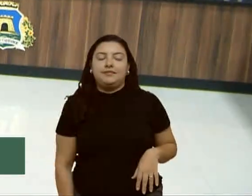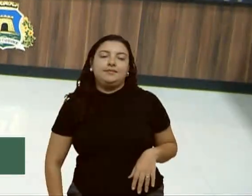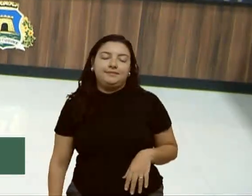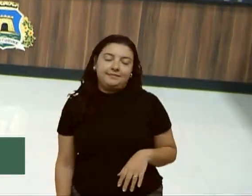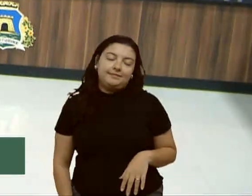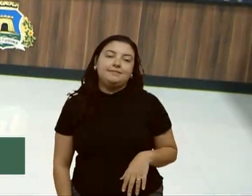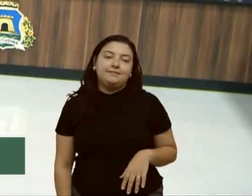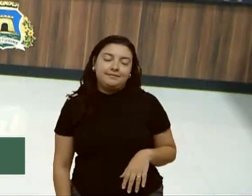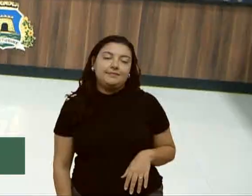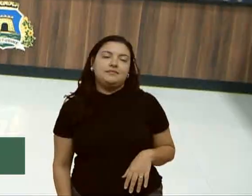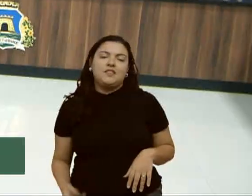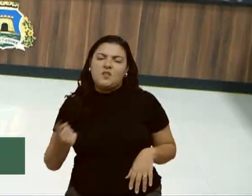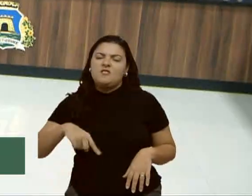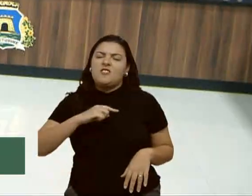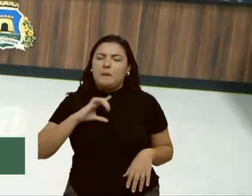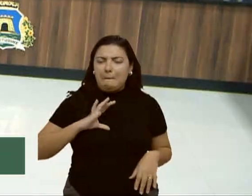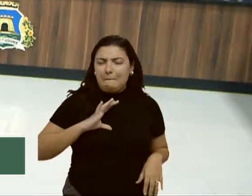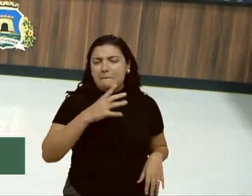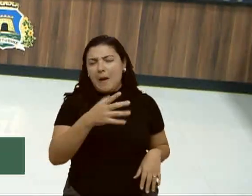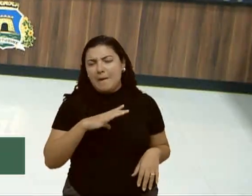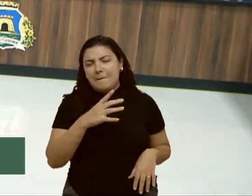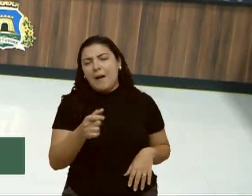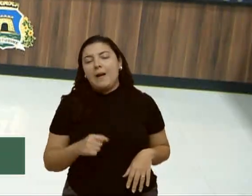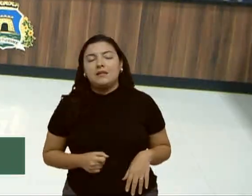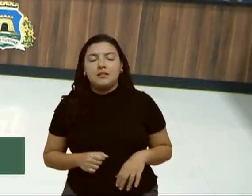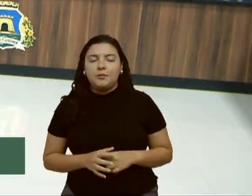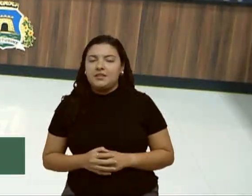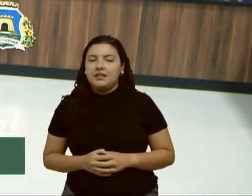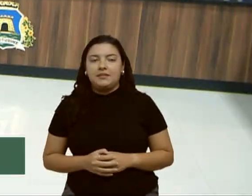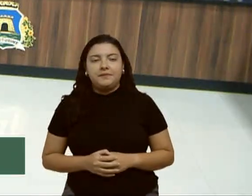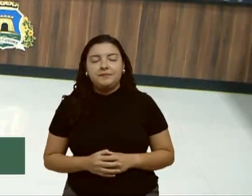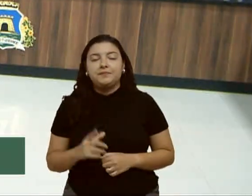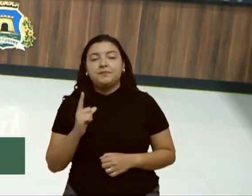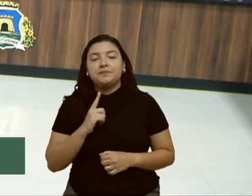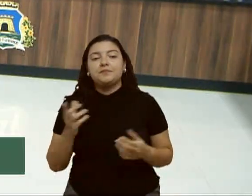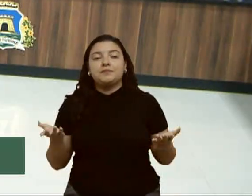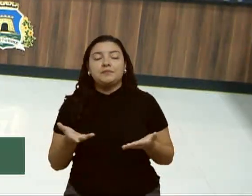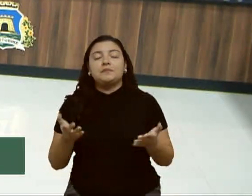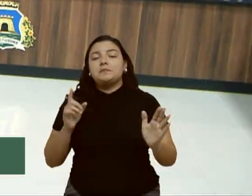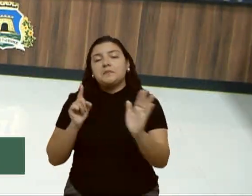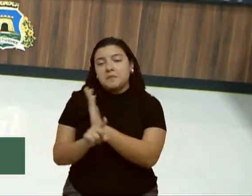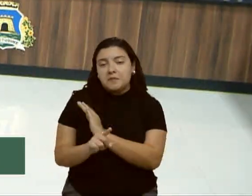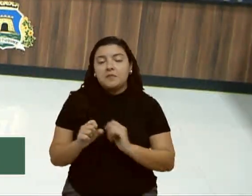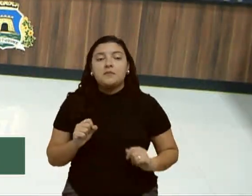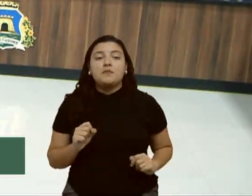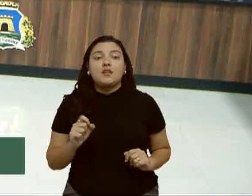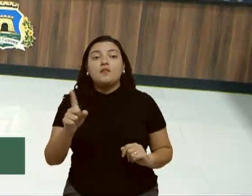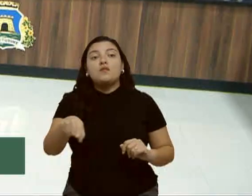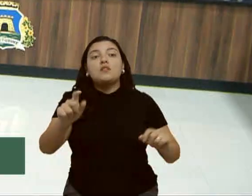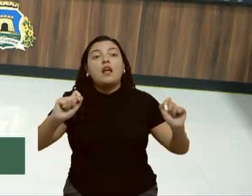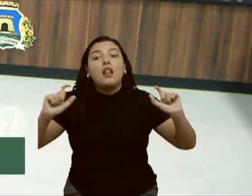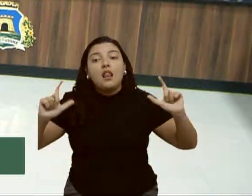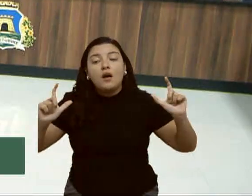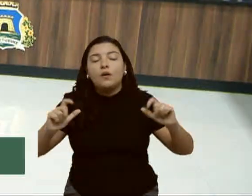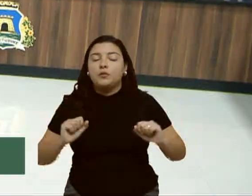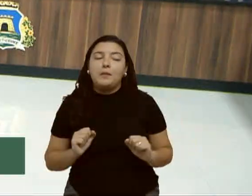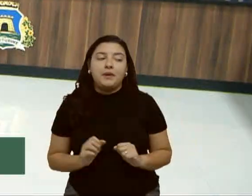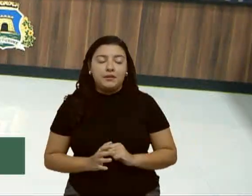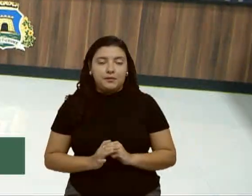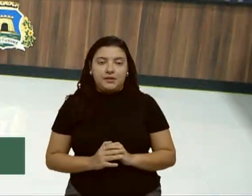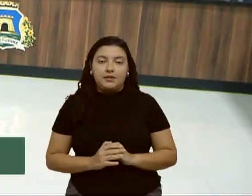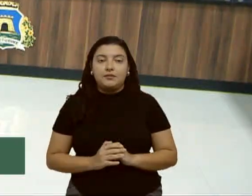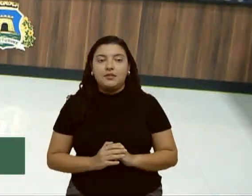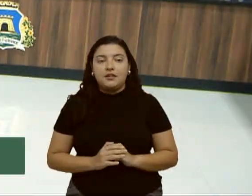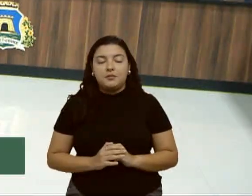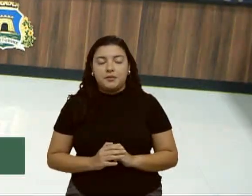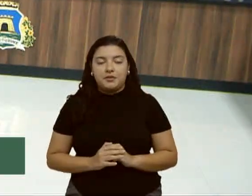gente firme e valente. Legal. Nordestino. Mas a verdade não é nenhuma pergunta, é mais um alerta, implementação das